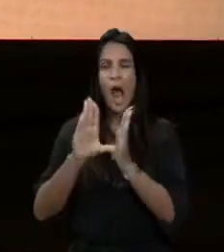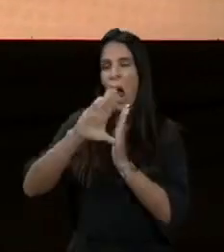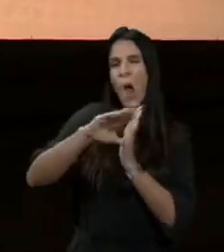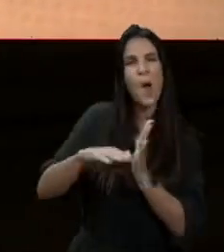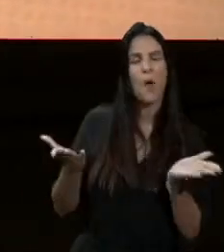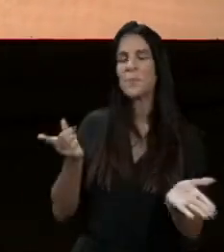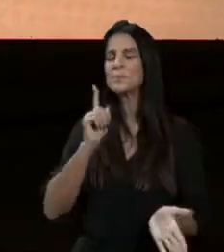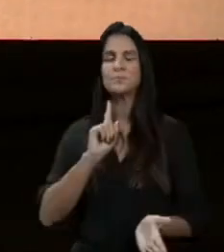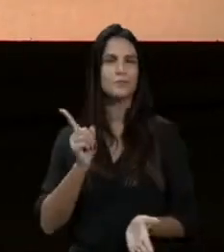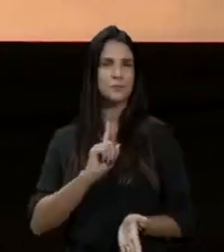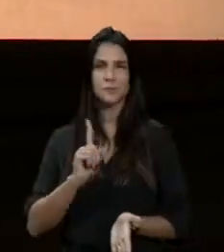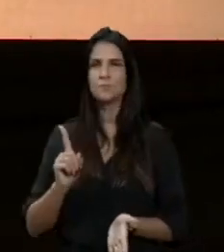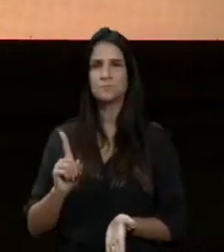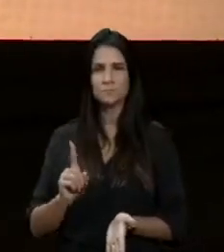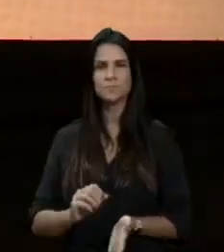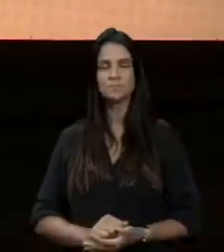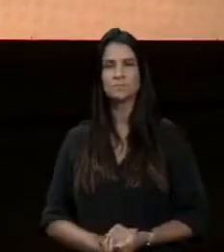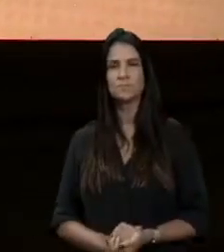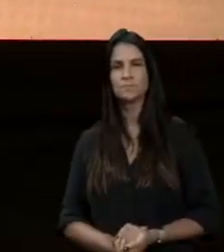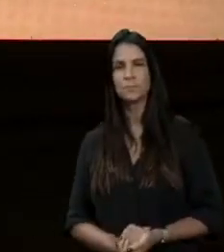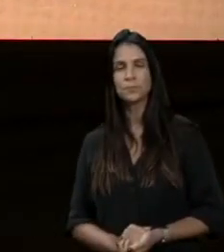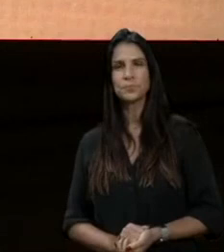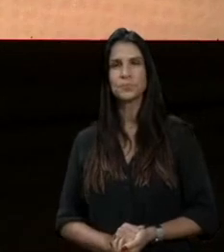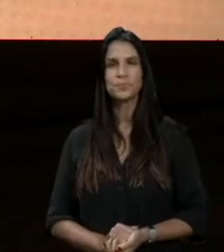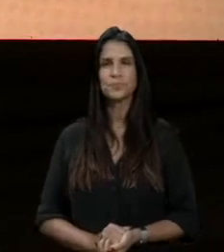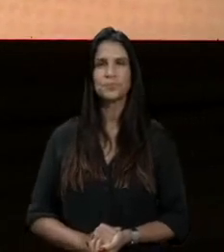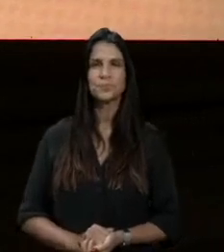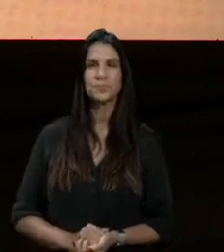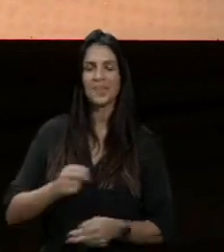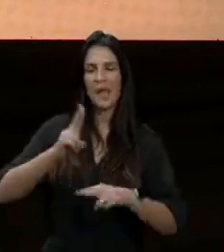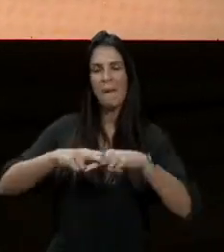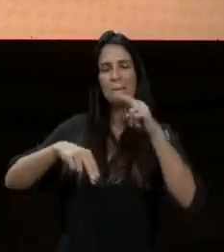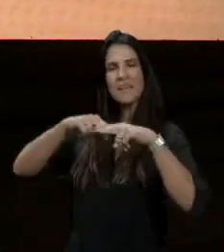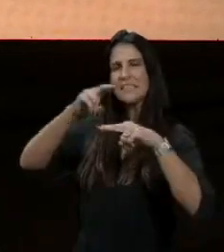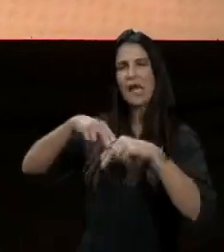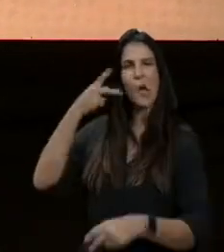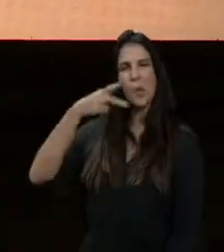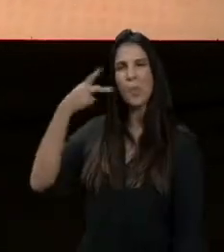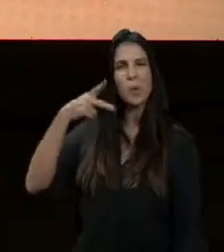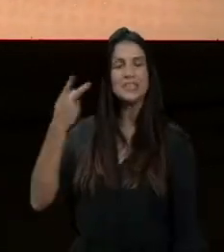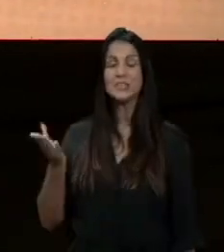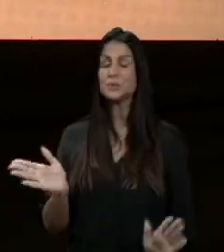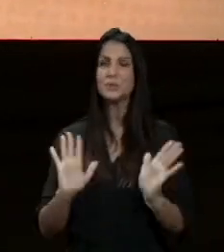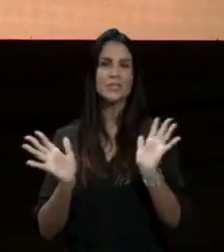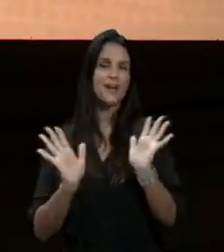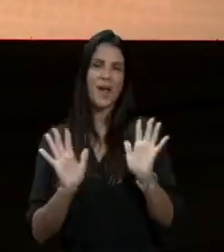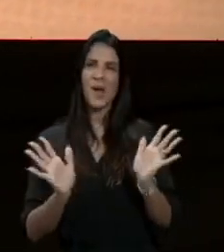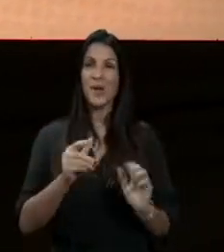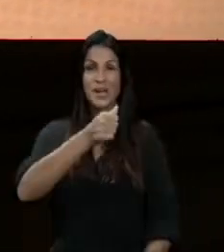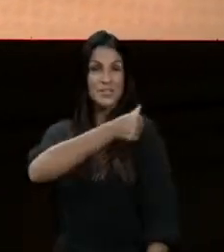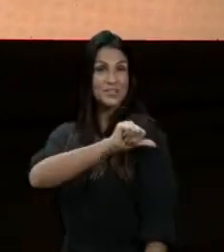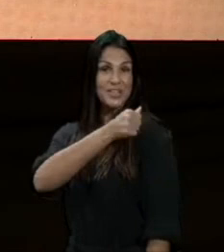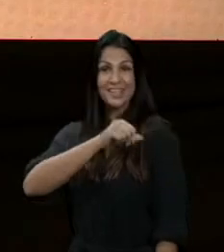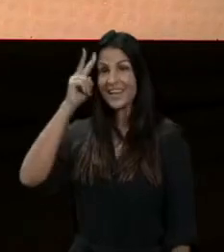carga é e nem pela prisão de políticos não o Rio de